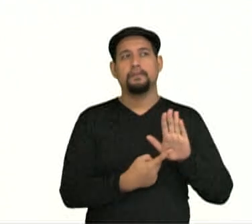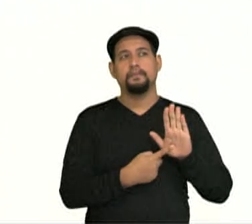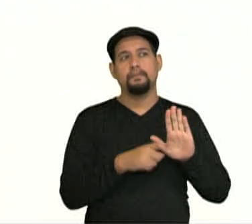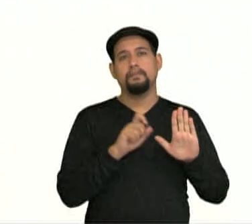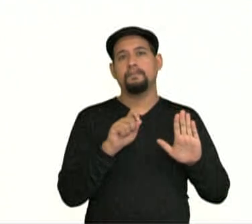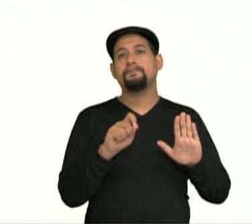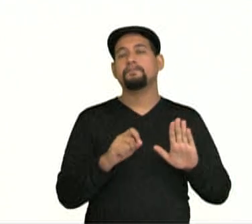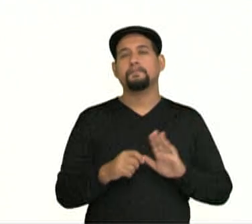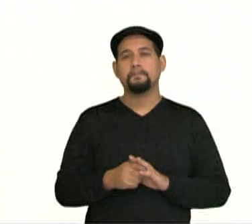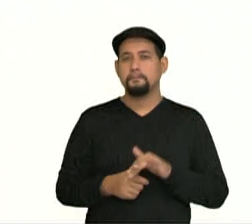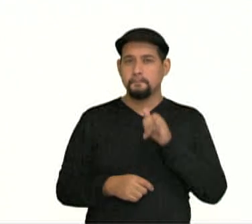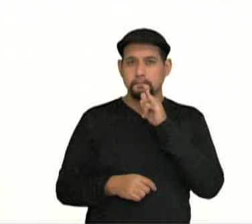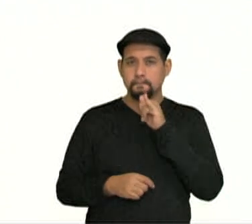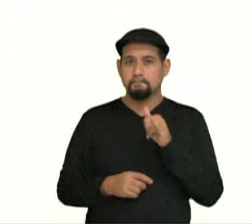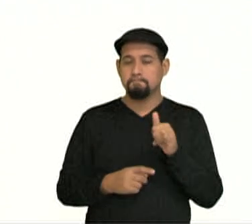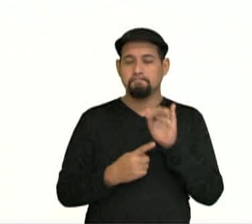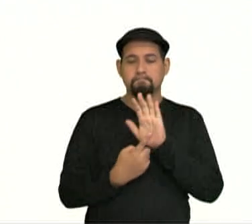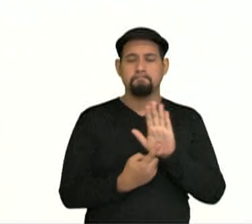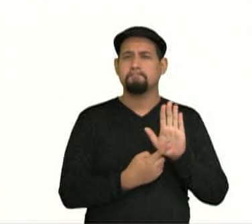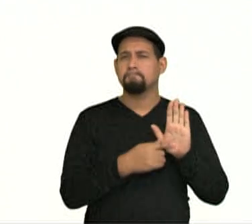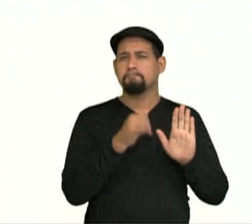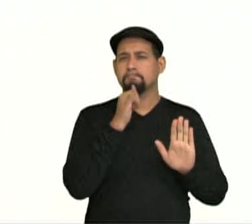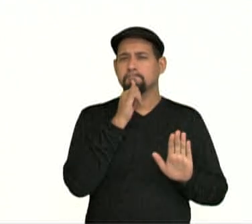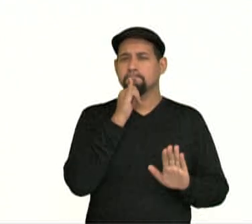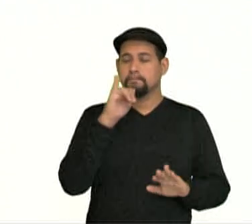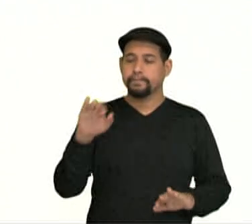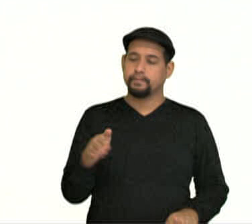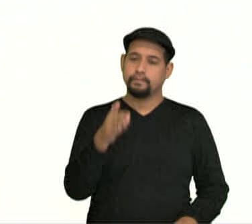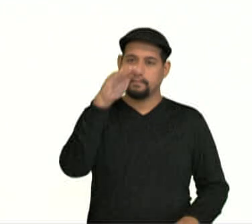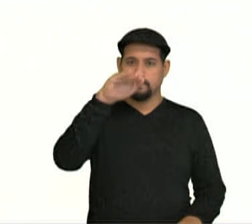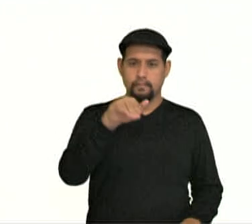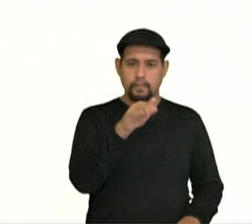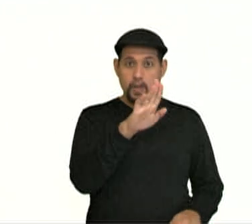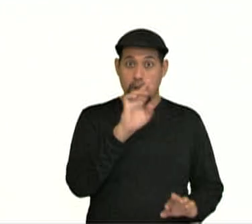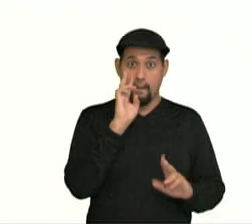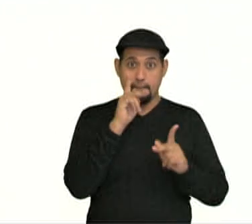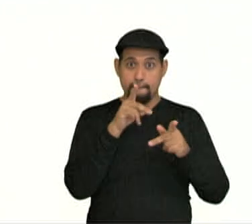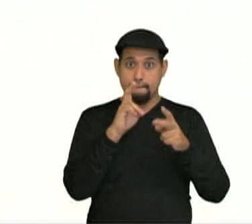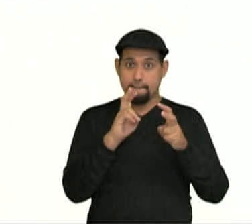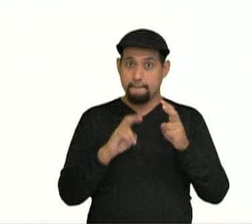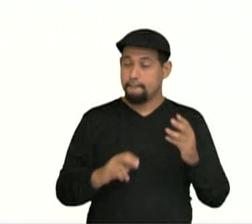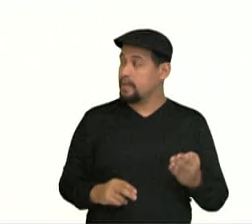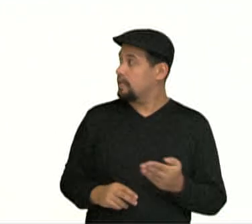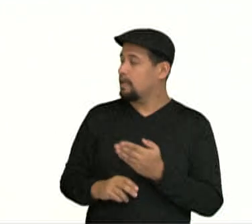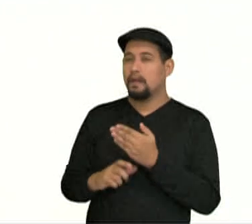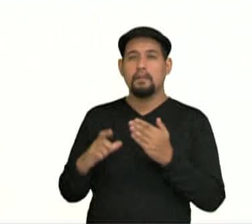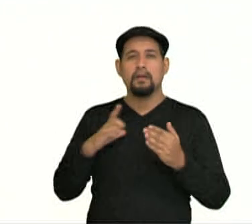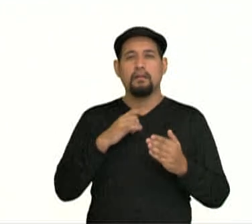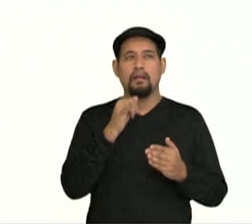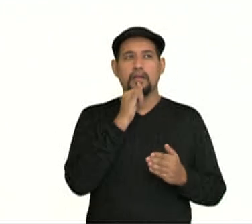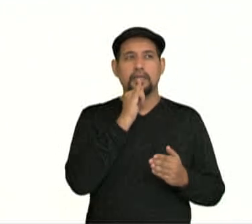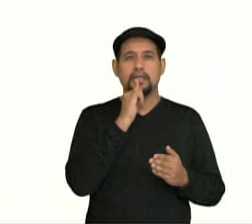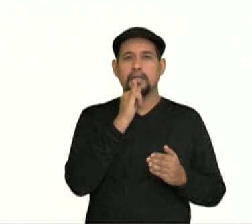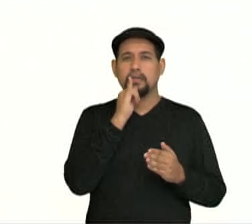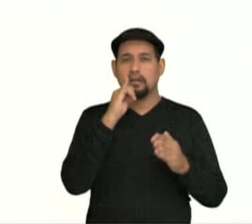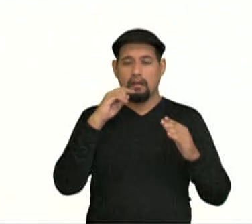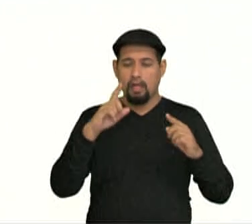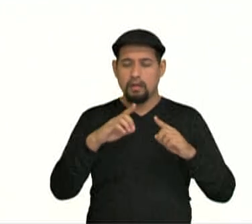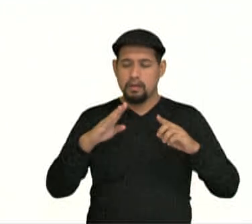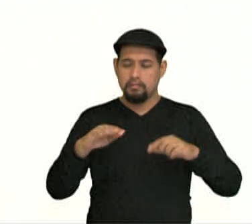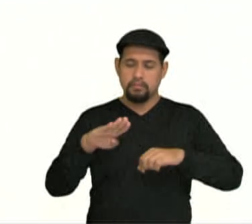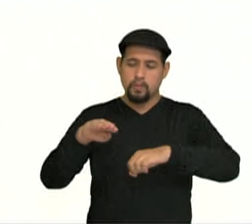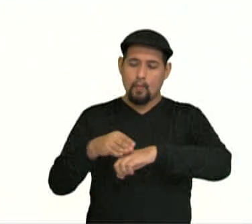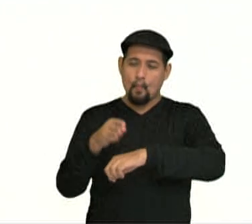para você o quê? O exemplo de uma dessas montanhas. Perceba o quanto ela é pontiaguda, o quanto as suas pontas ainda